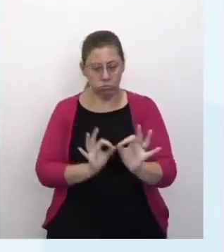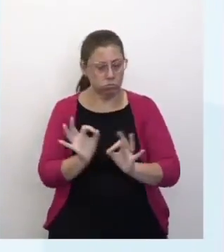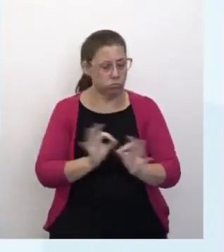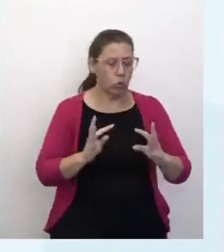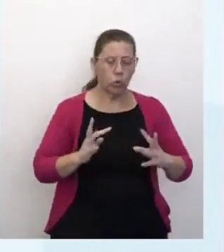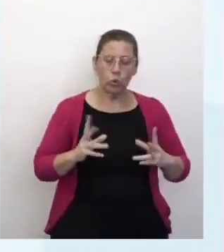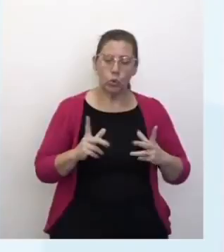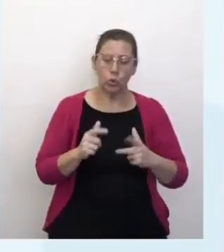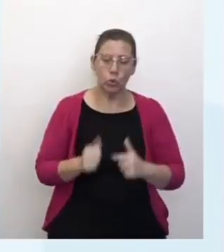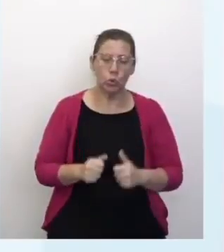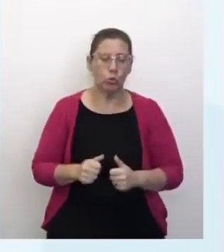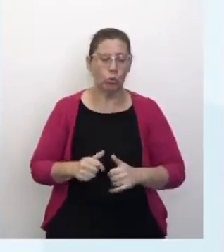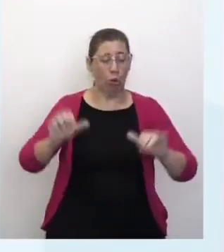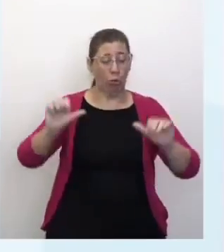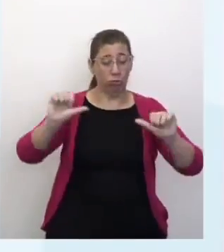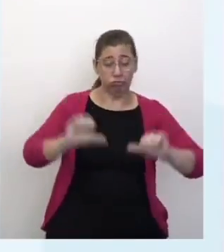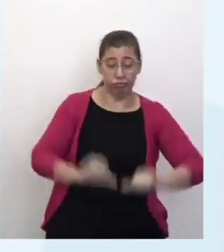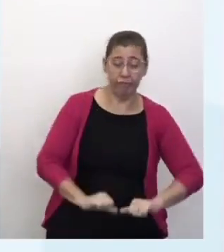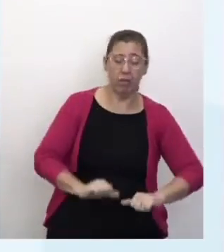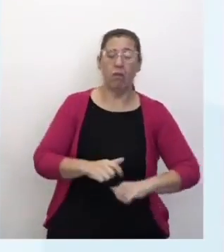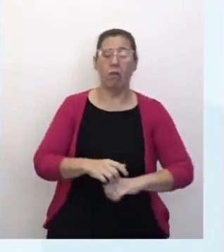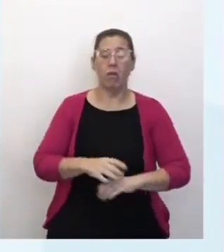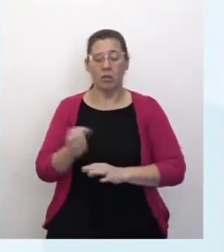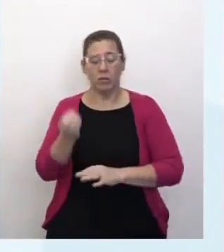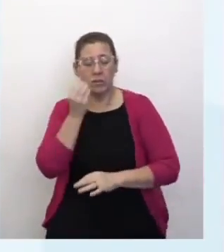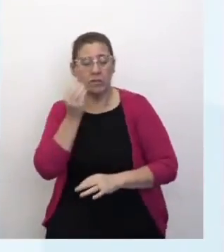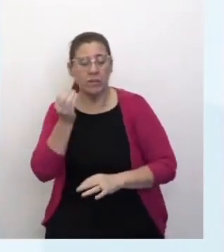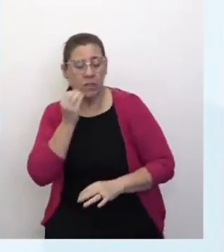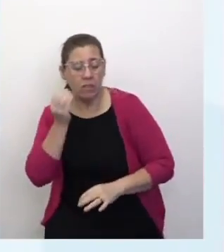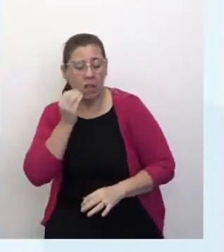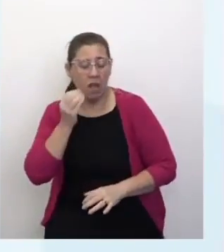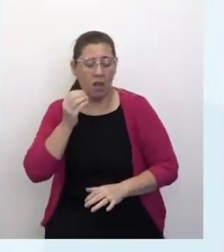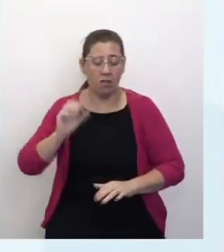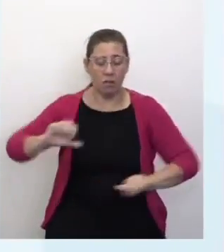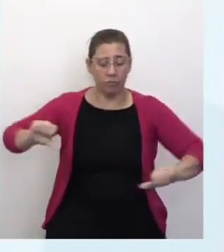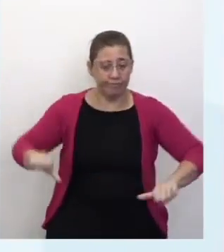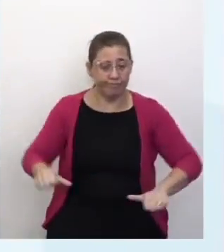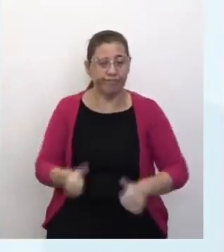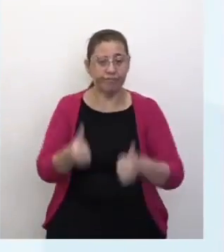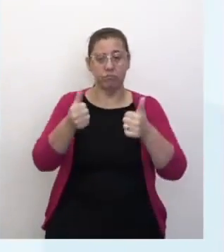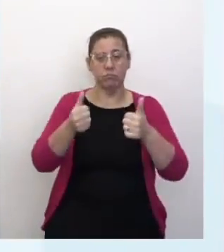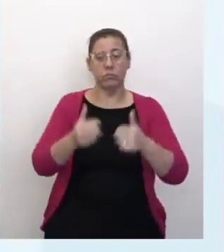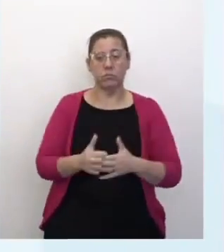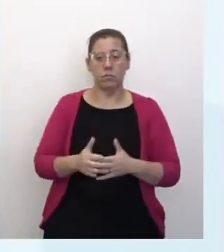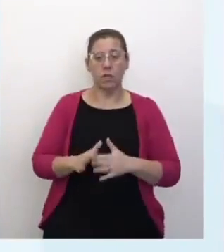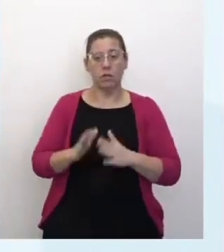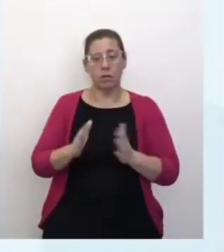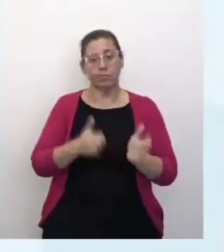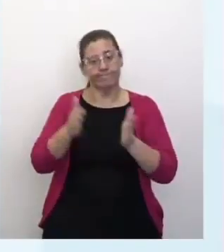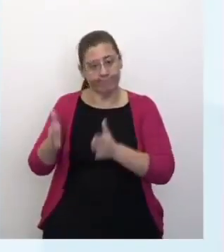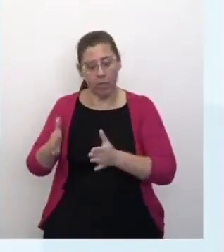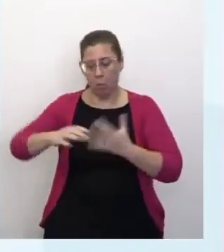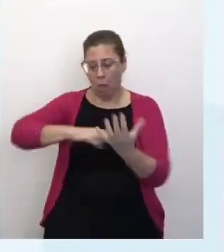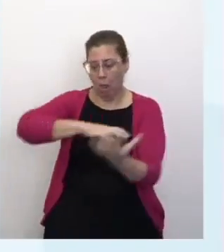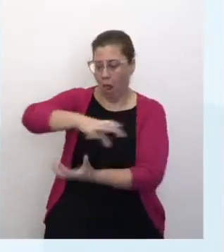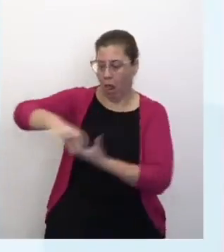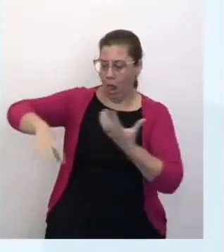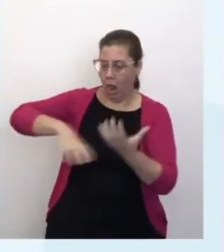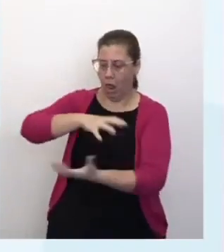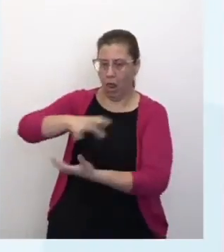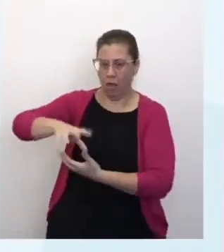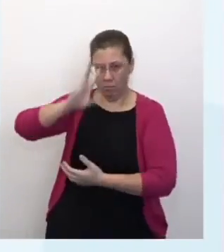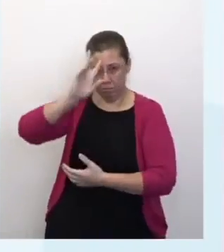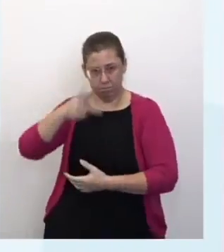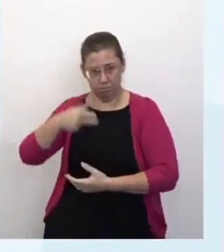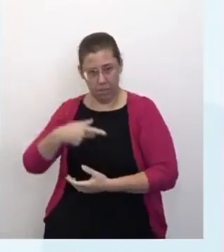muito caótico, então buscavam mais a ordem. Enquanto no período Almeida Garrett, a bagunça estava na própria pessoa.